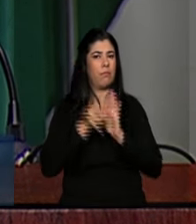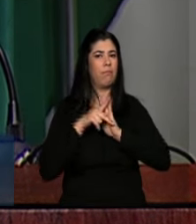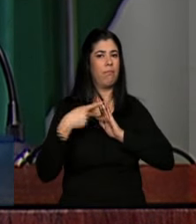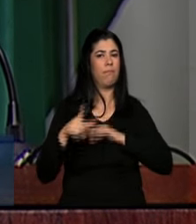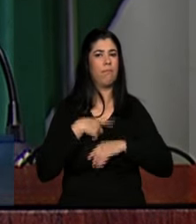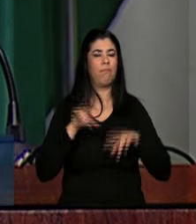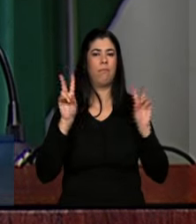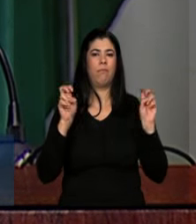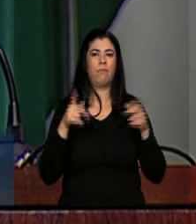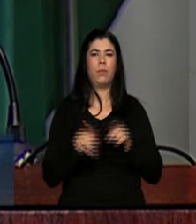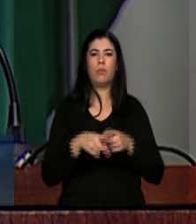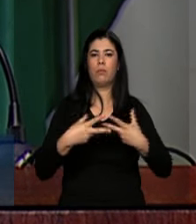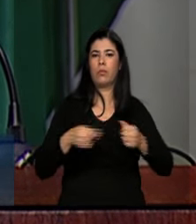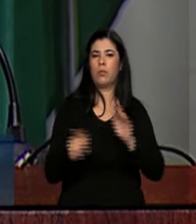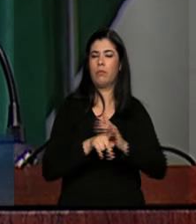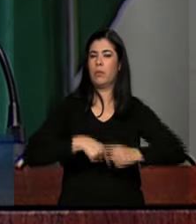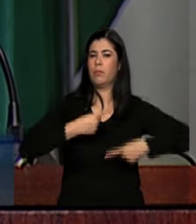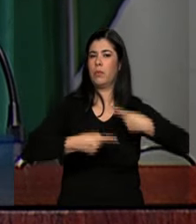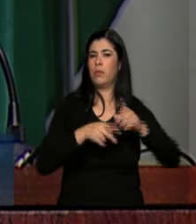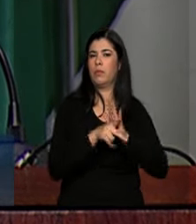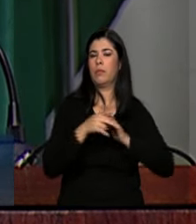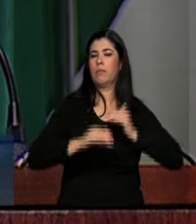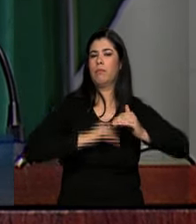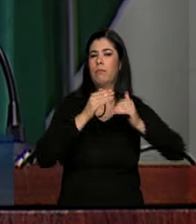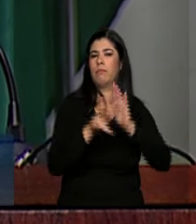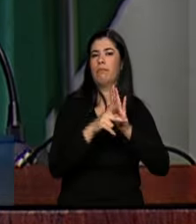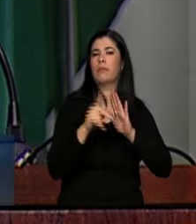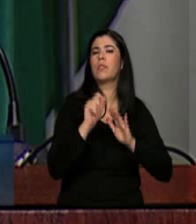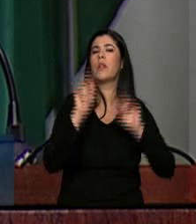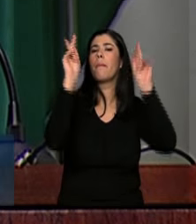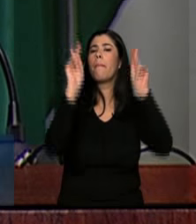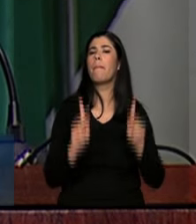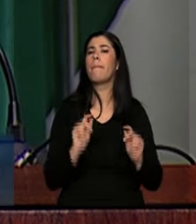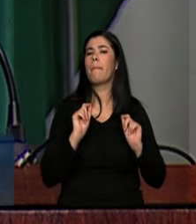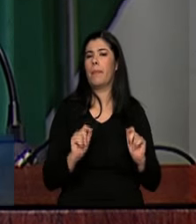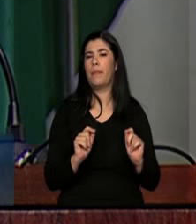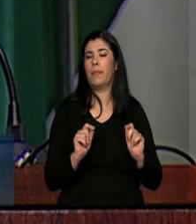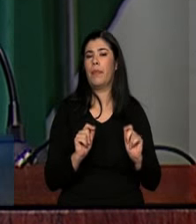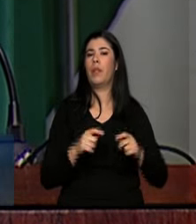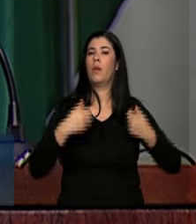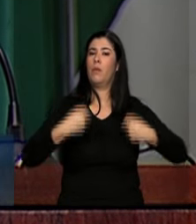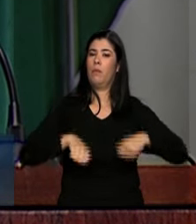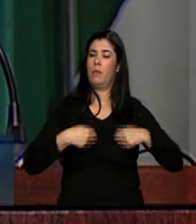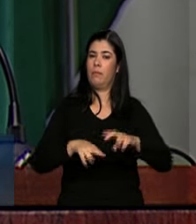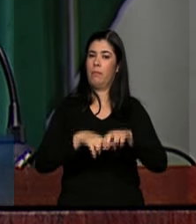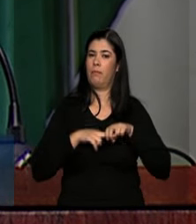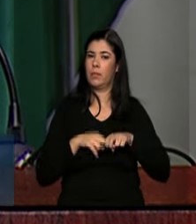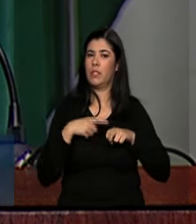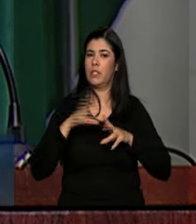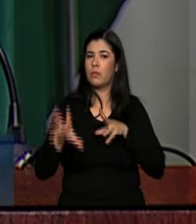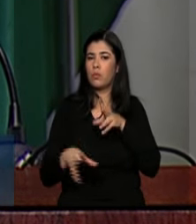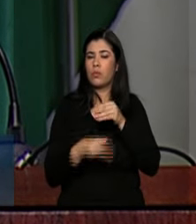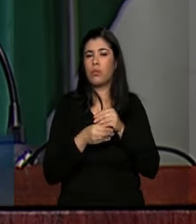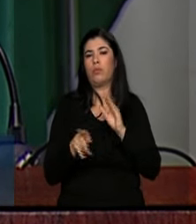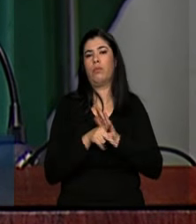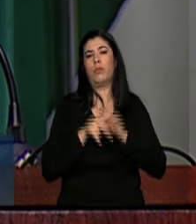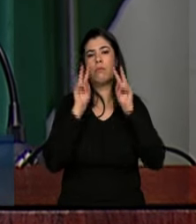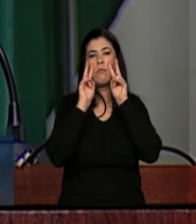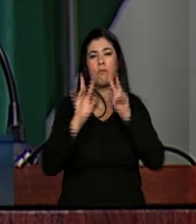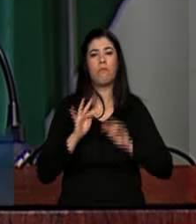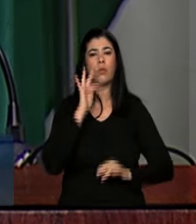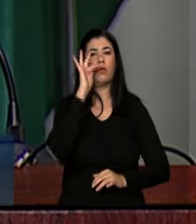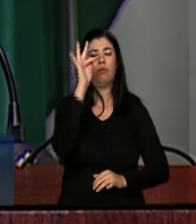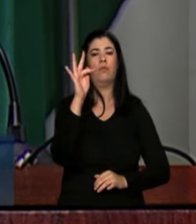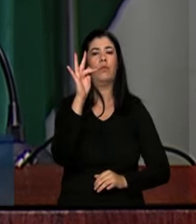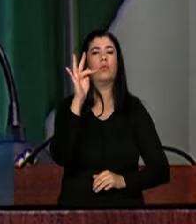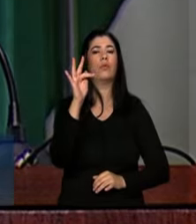só tempo, condição e consequência do desenvolvimento e da paz. É, portanto, parte constitutiva da visão do futuro